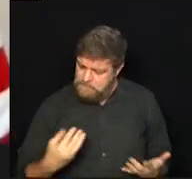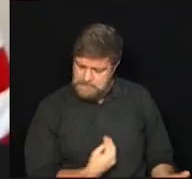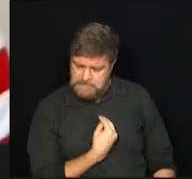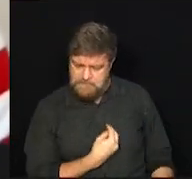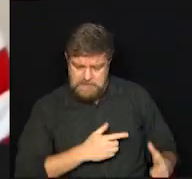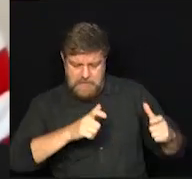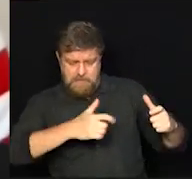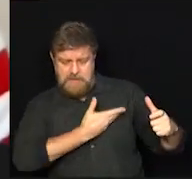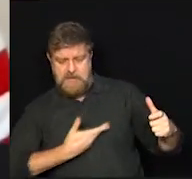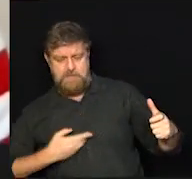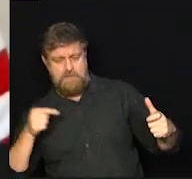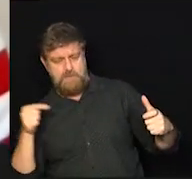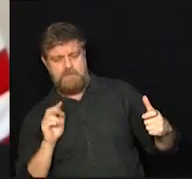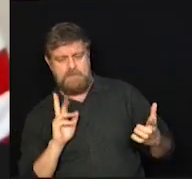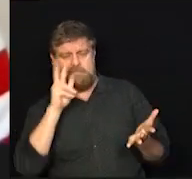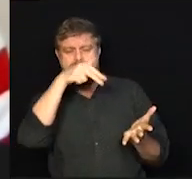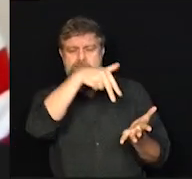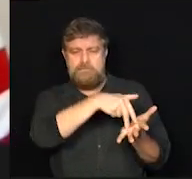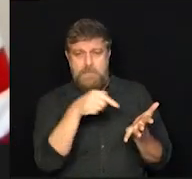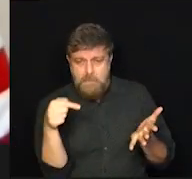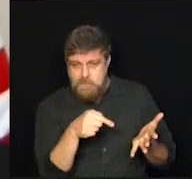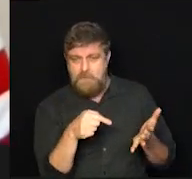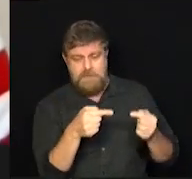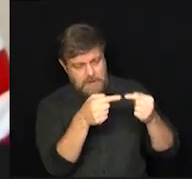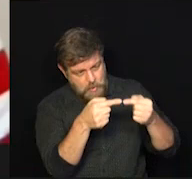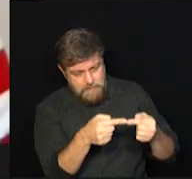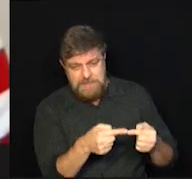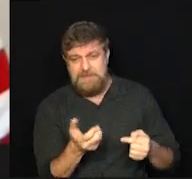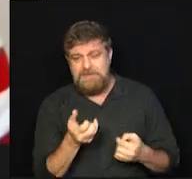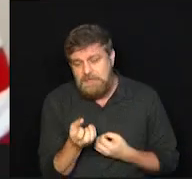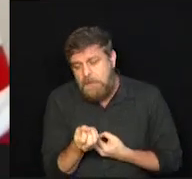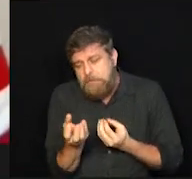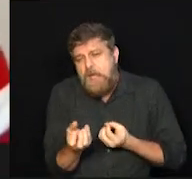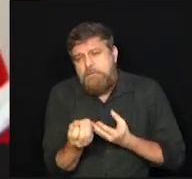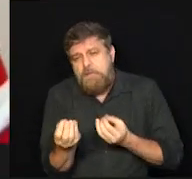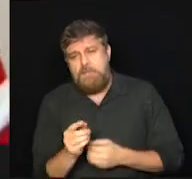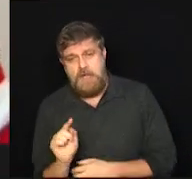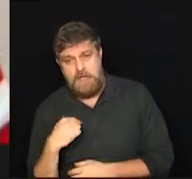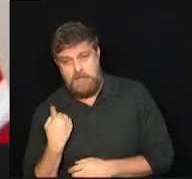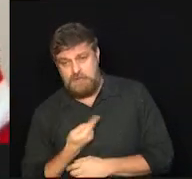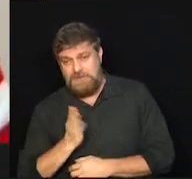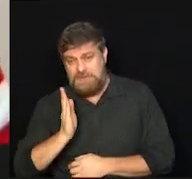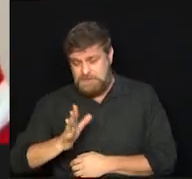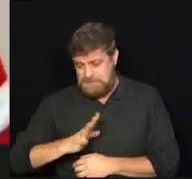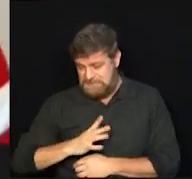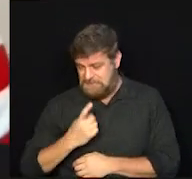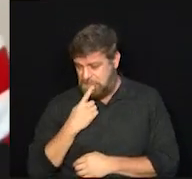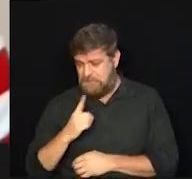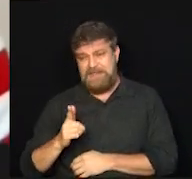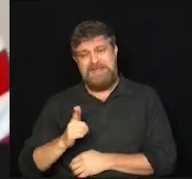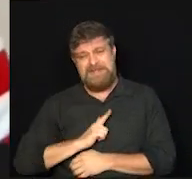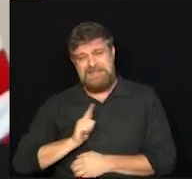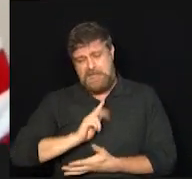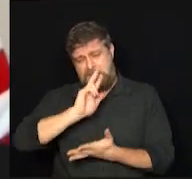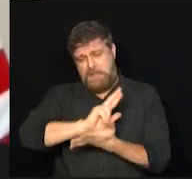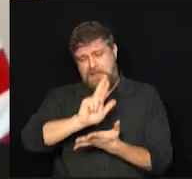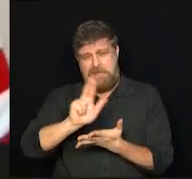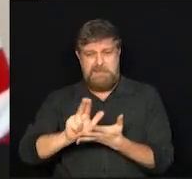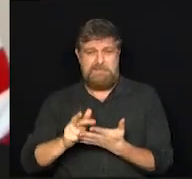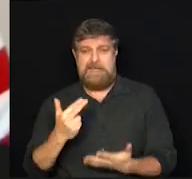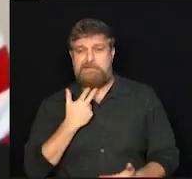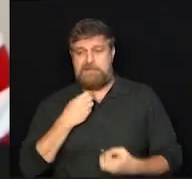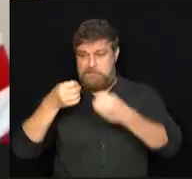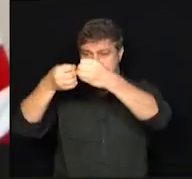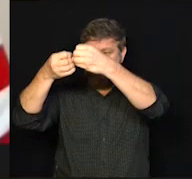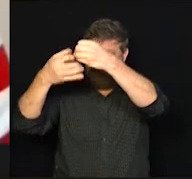Passos né então é o que eu queria deixar aqui registrado é que a gente já tem aqui em Campinas por uma série de motivos que não vou